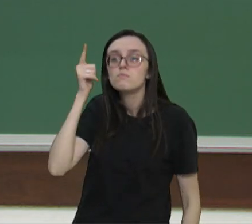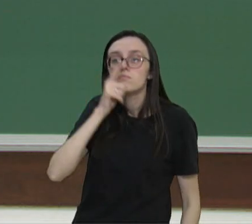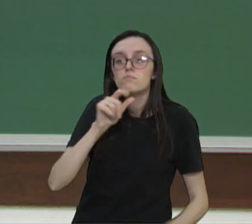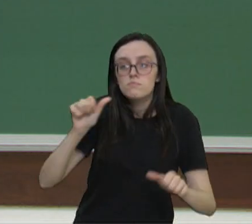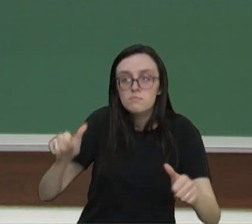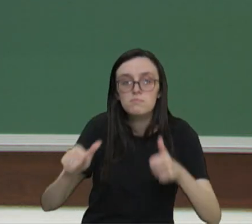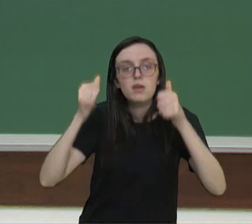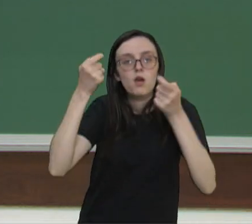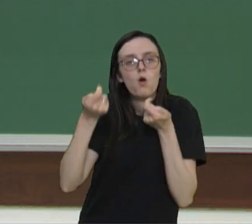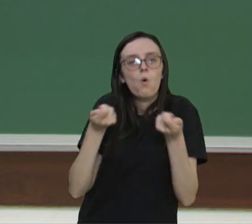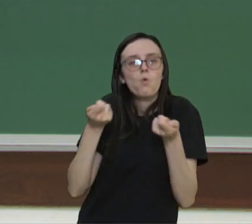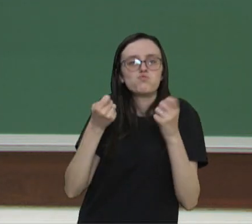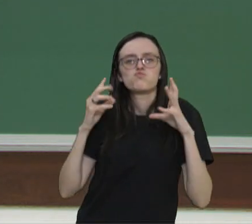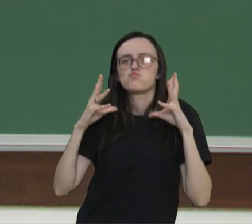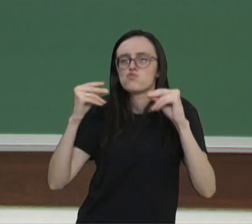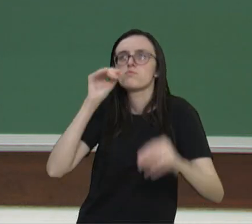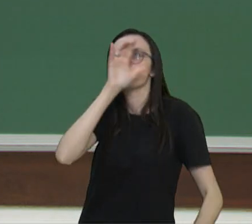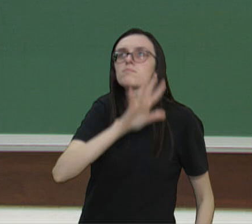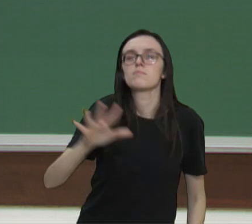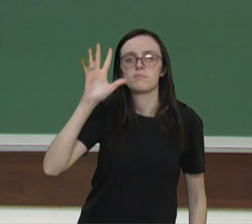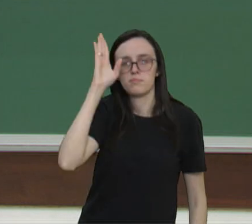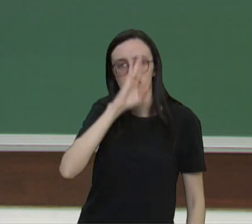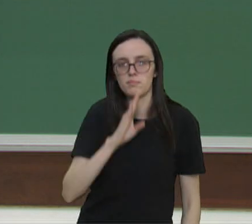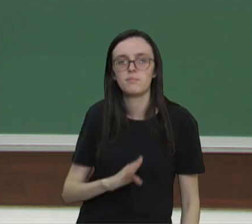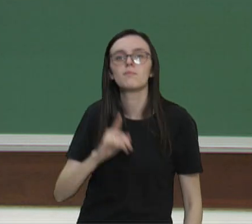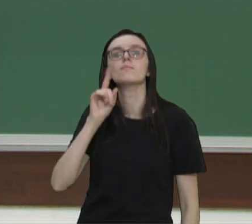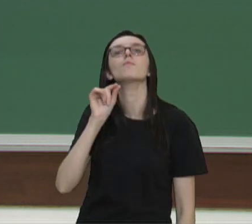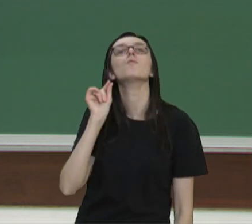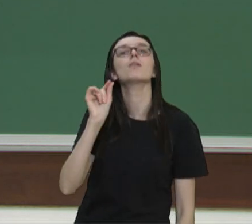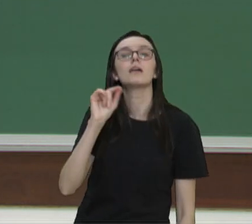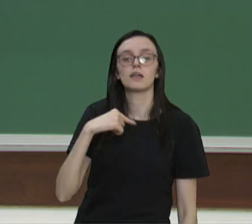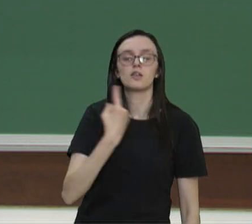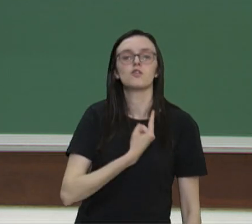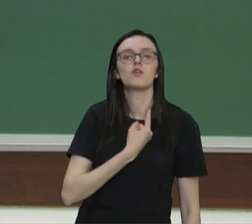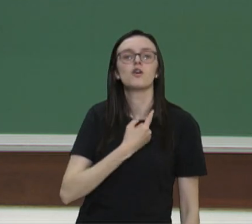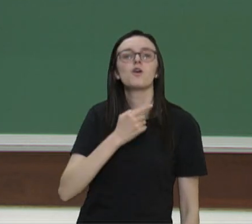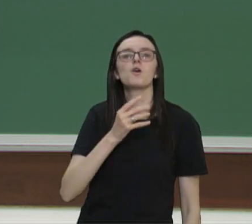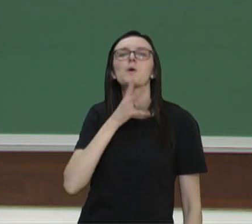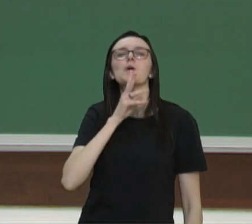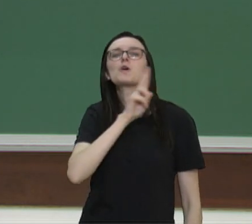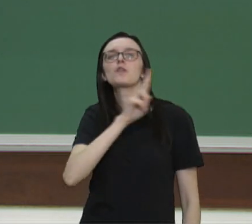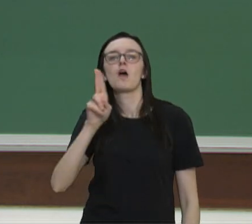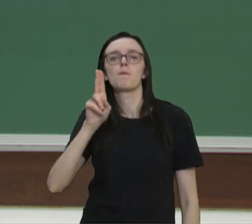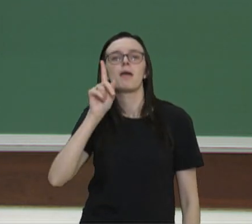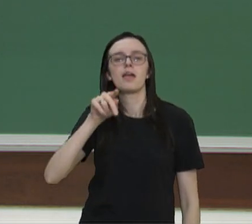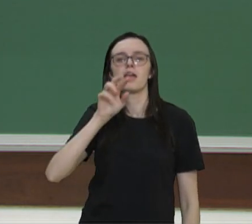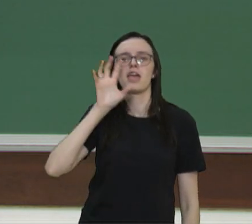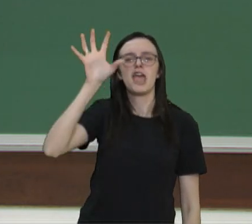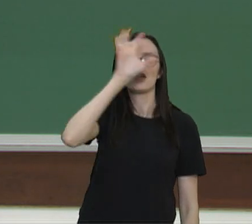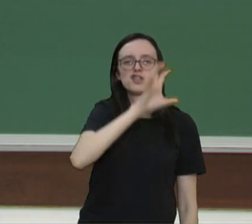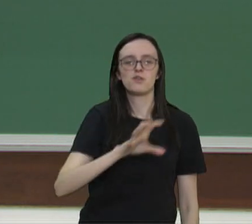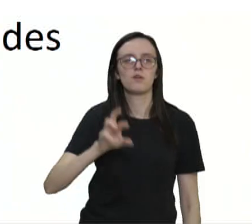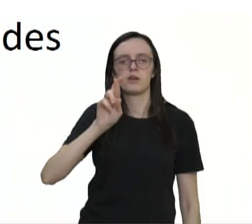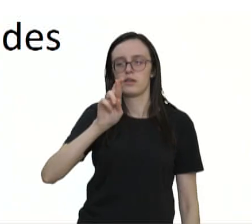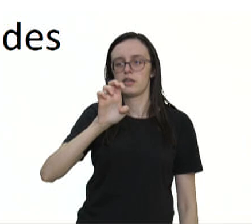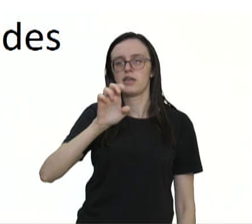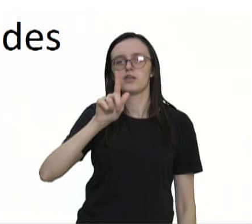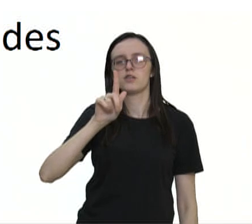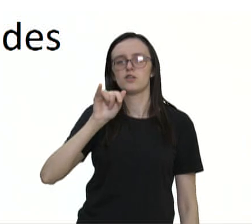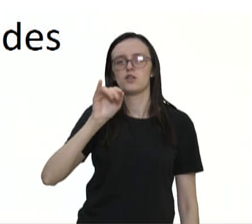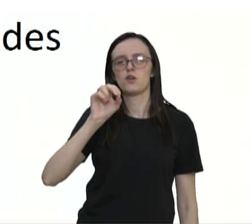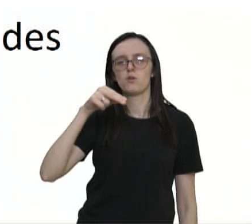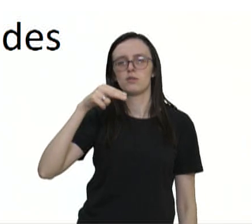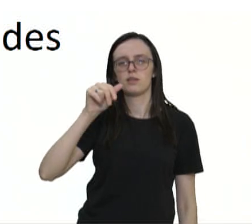melhor gestão de todo o território, é formada o que nós chamamos de regionalização. O que é a regionalização?